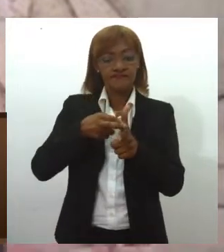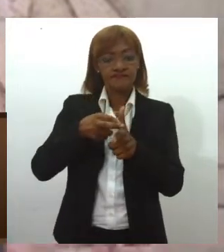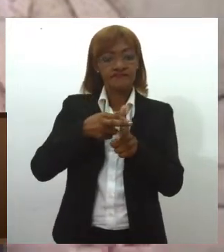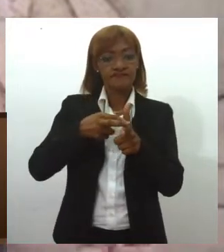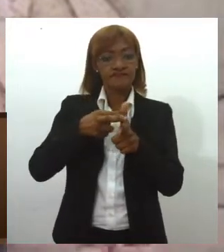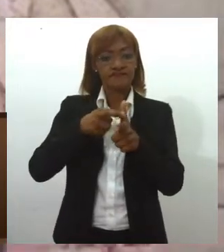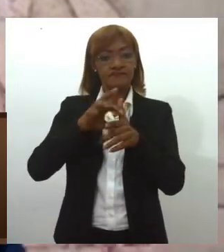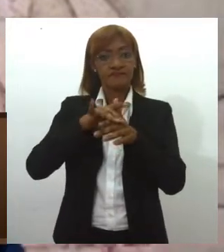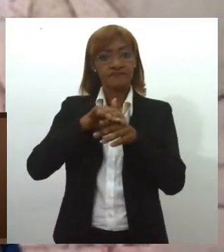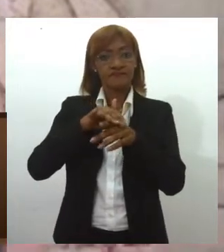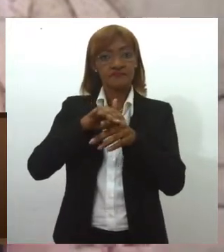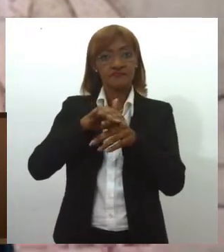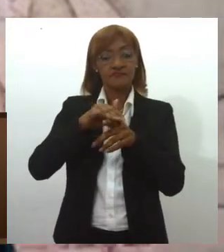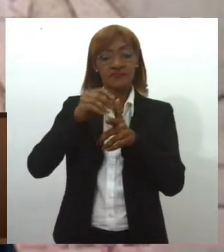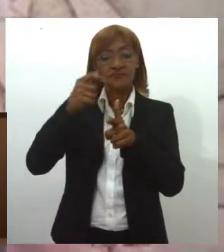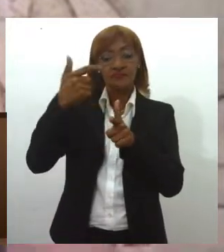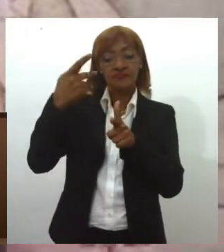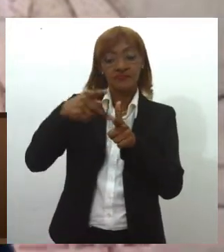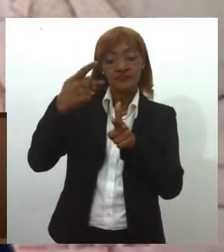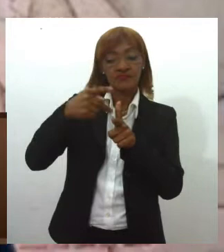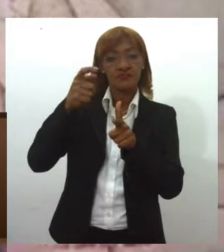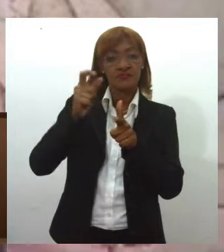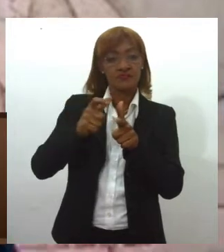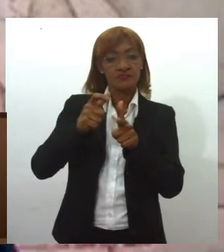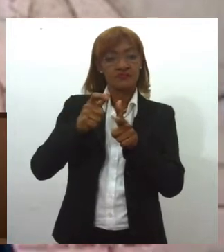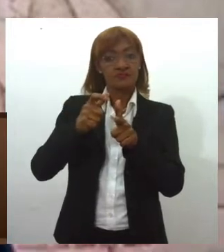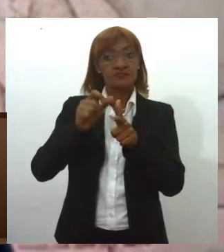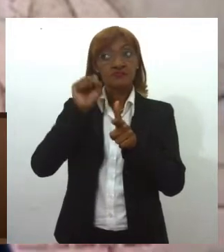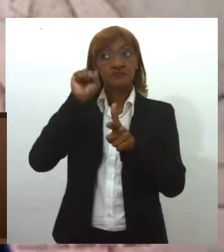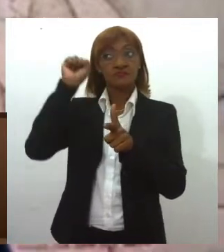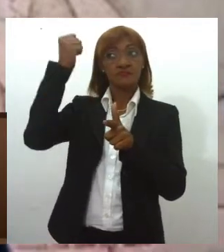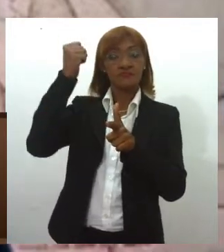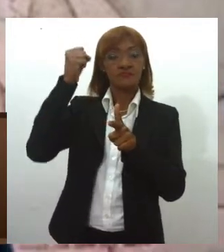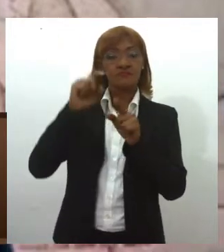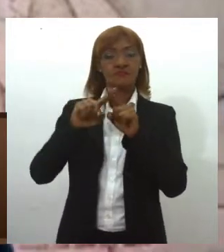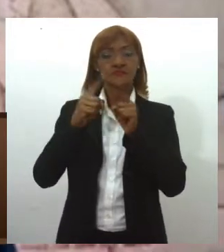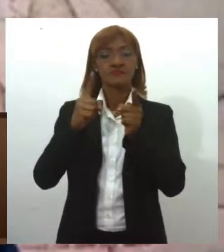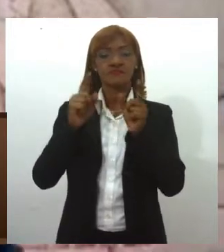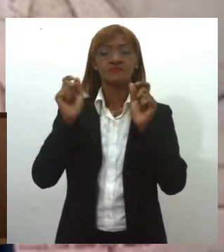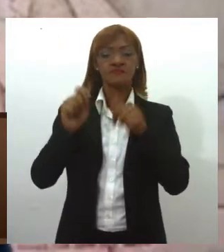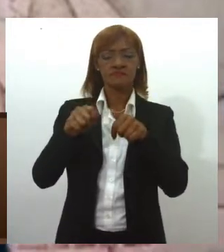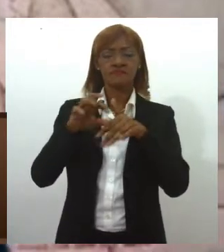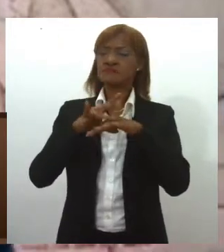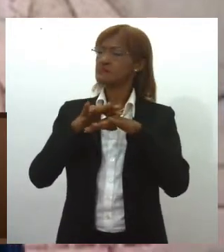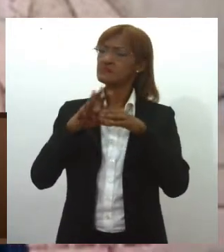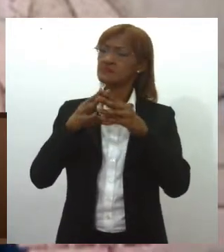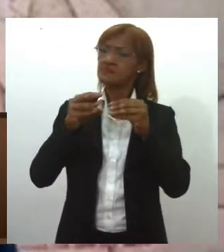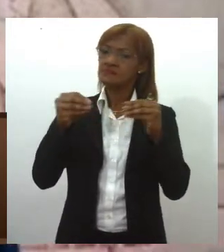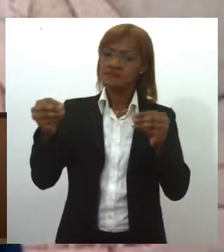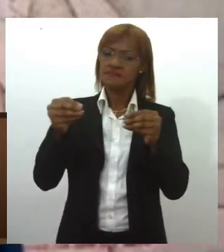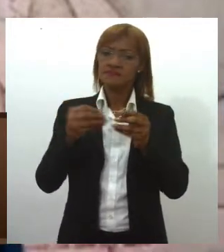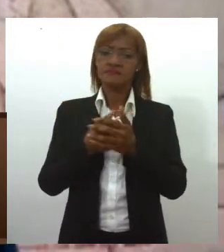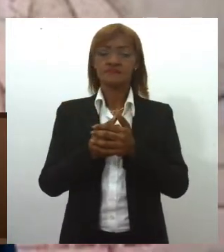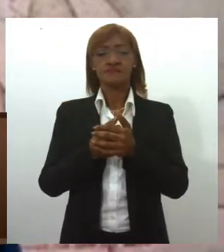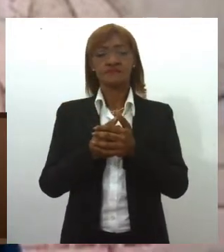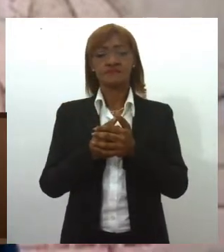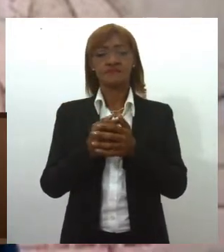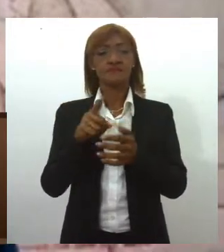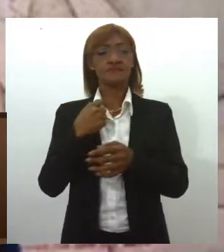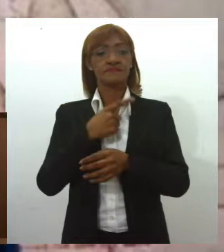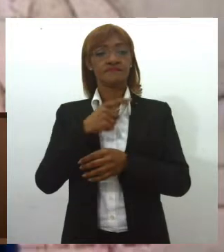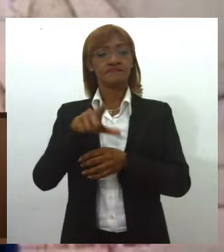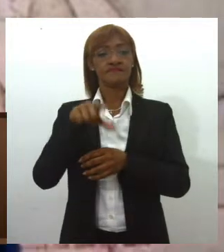doença regional. É uma doença mais avançada, mais grave, mas ainda tem chance de cura. Normalmente, nesses casos, a gente dá preferência